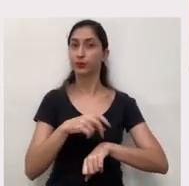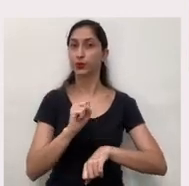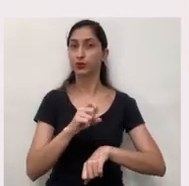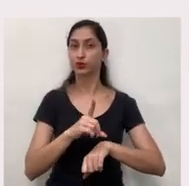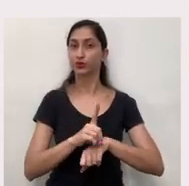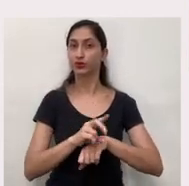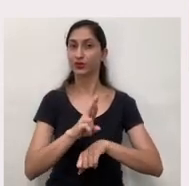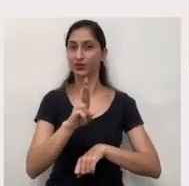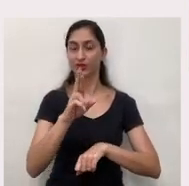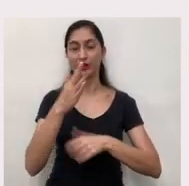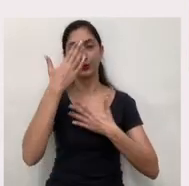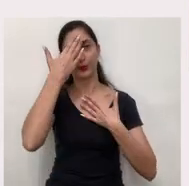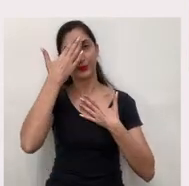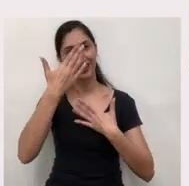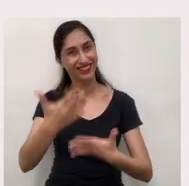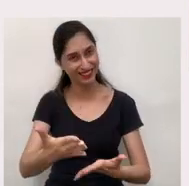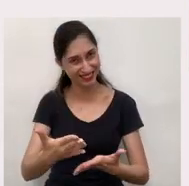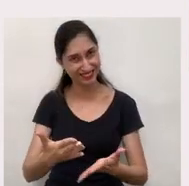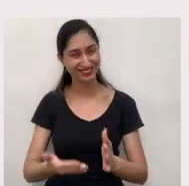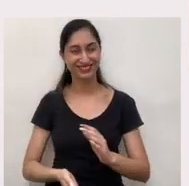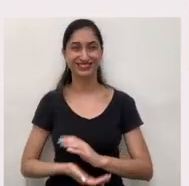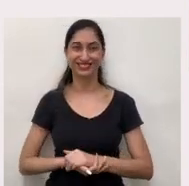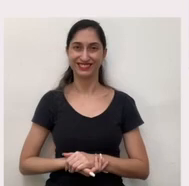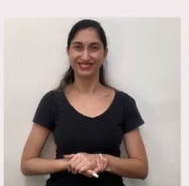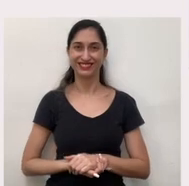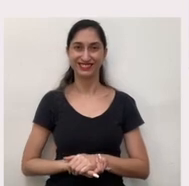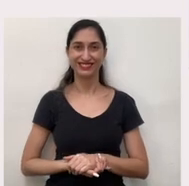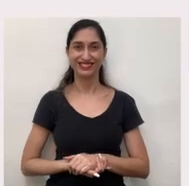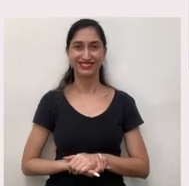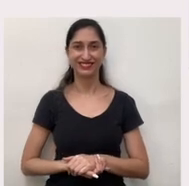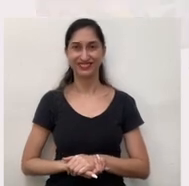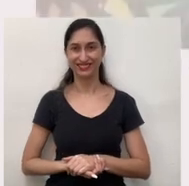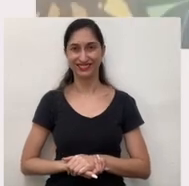isso. Muito obrigada, gente, pela escuta.